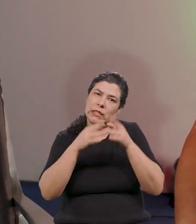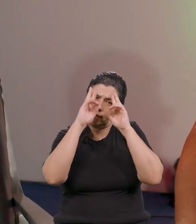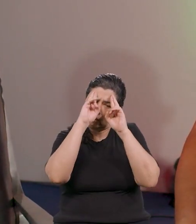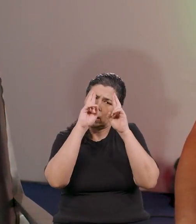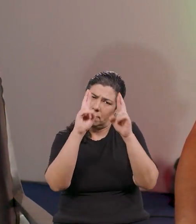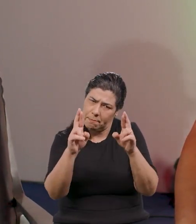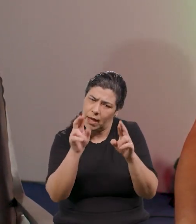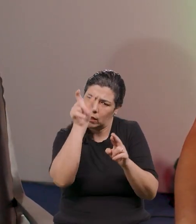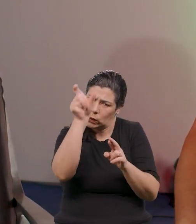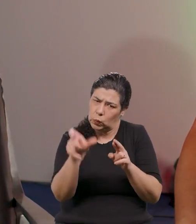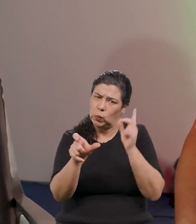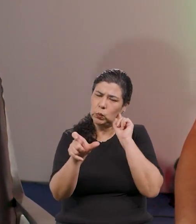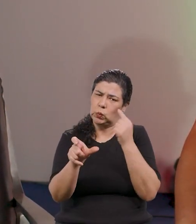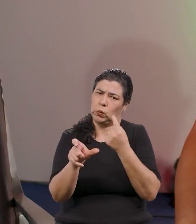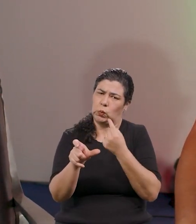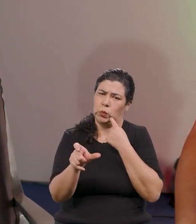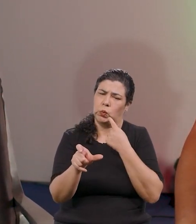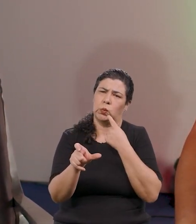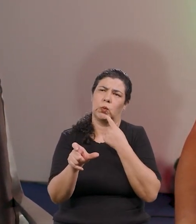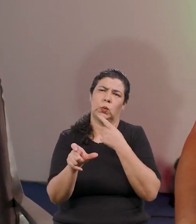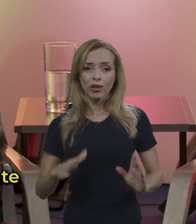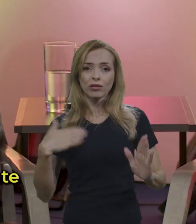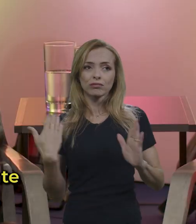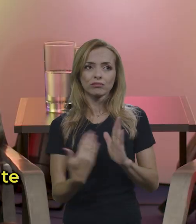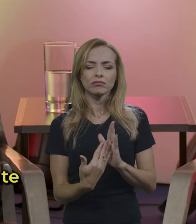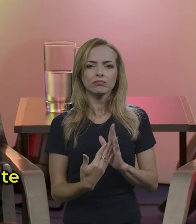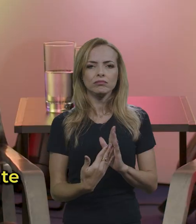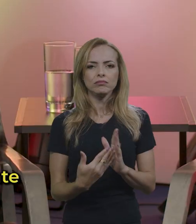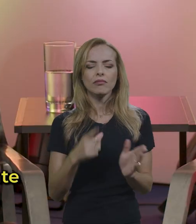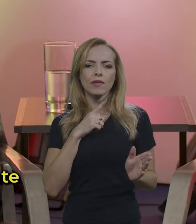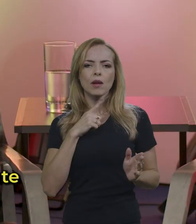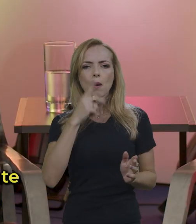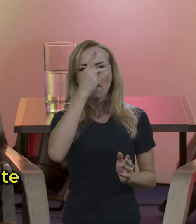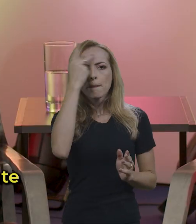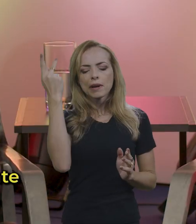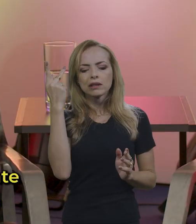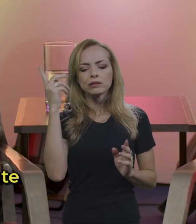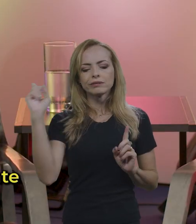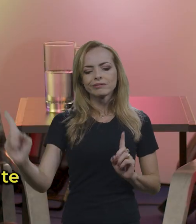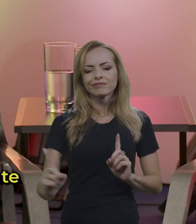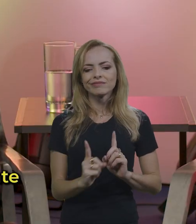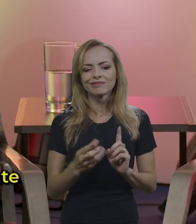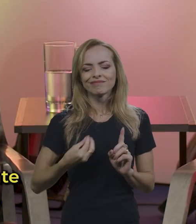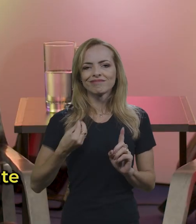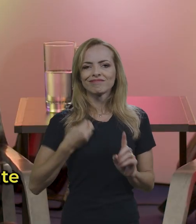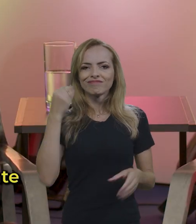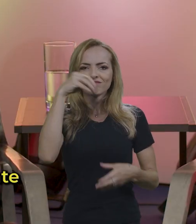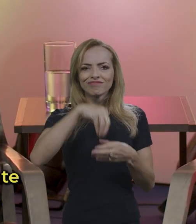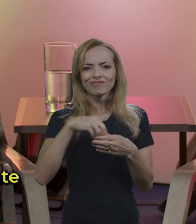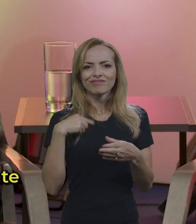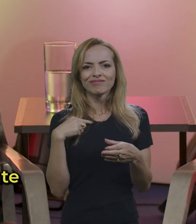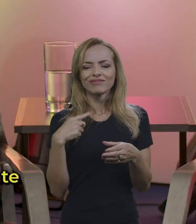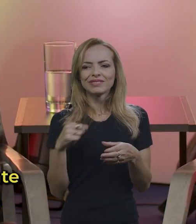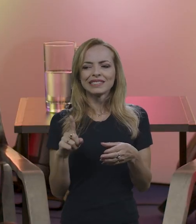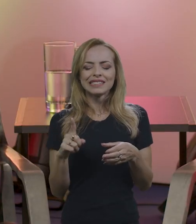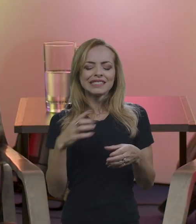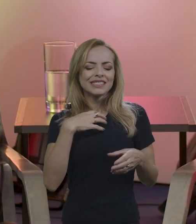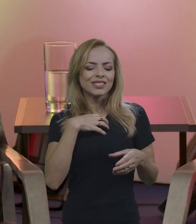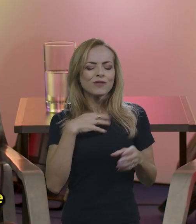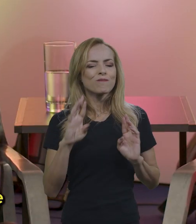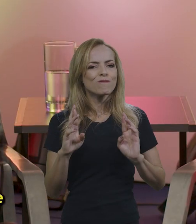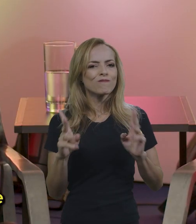em amplas deficiências. Teve uma pessoa que entrou recentemente na minha vida que, assim, fez toda a